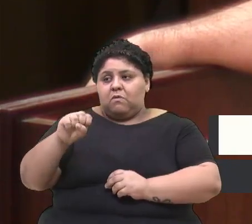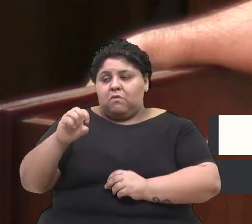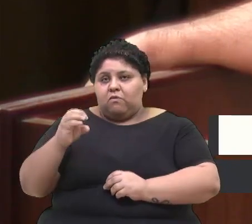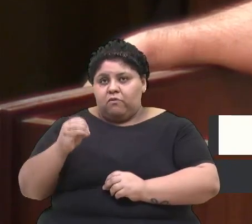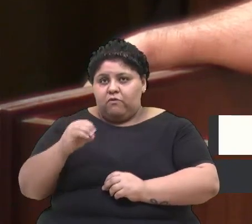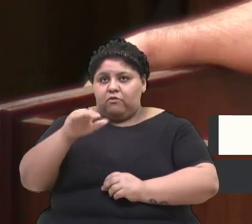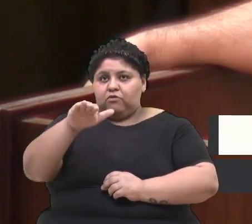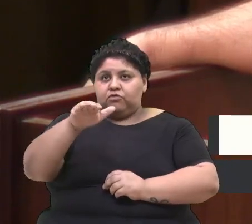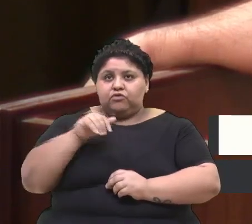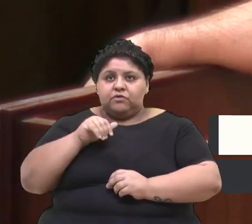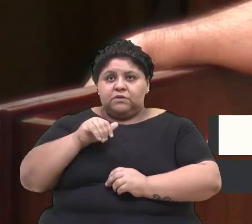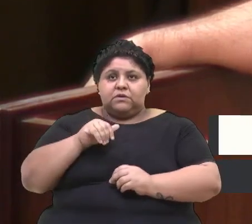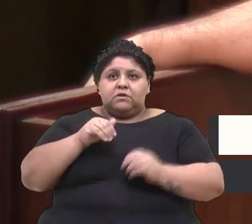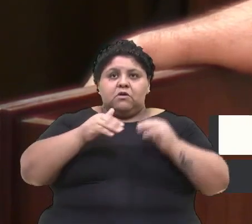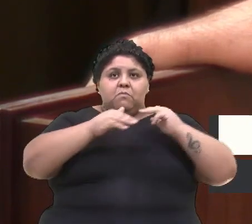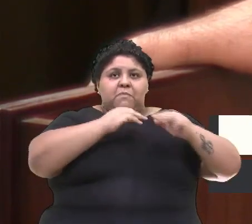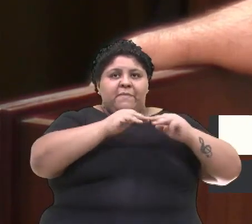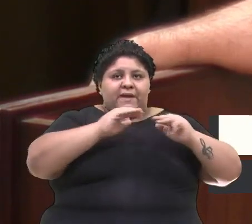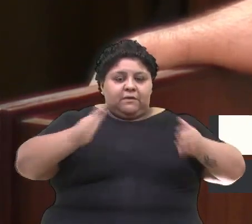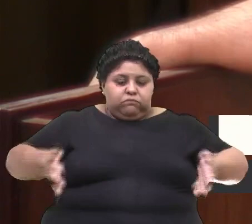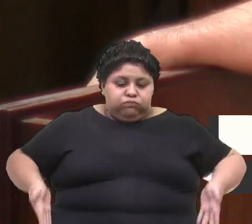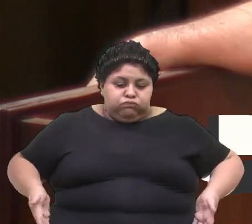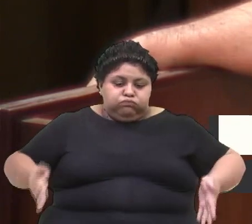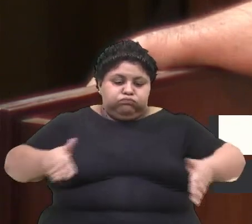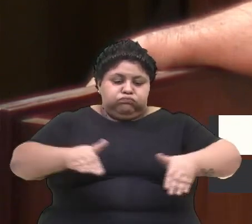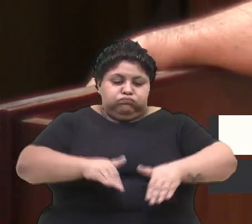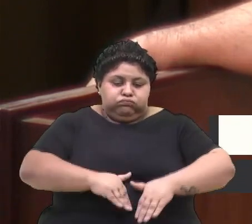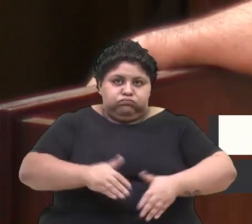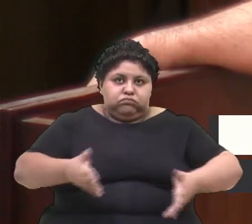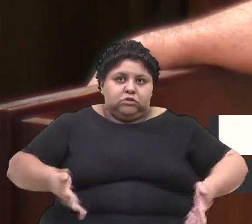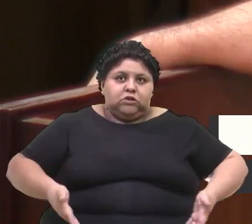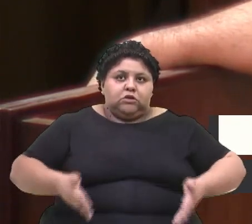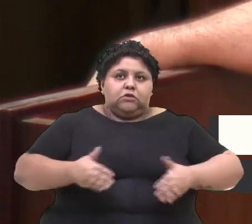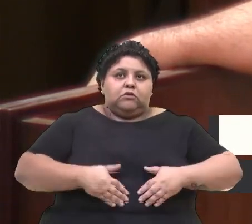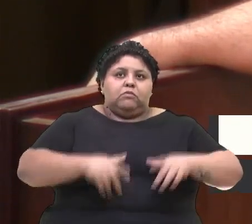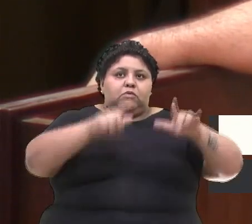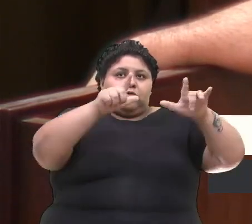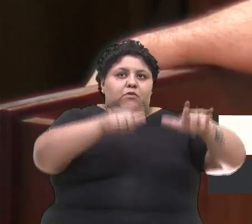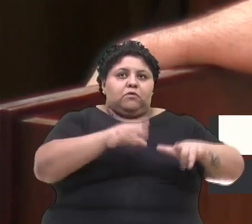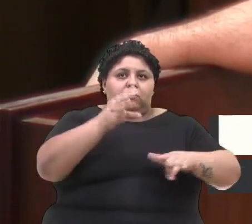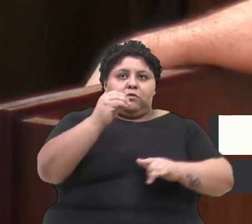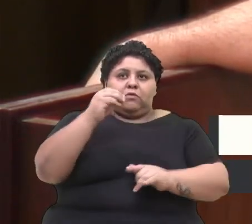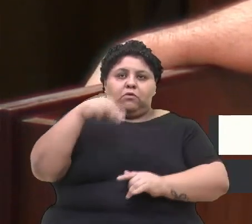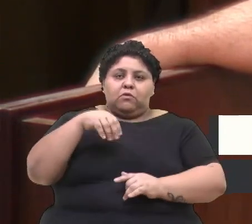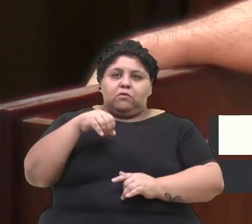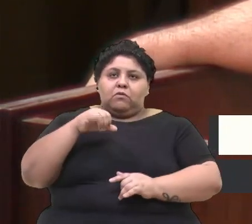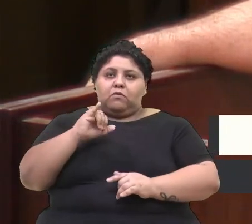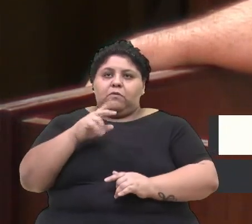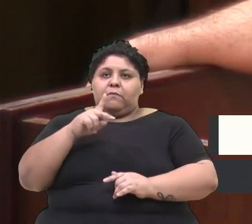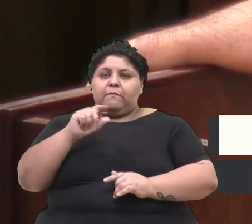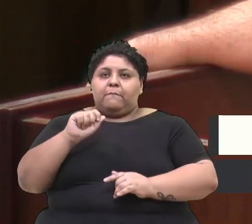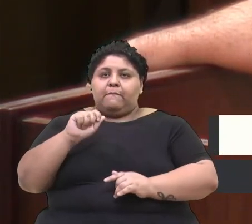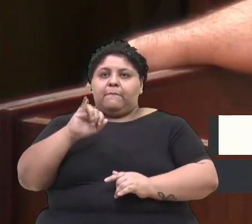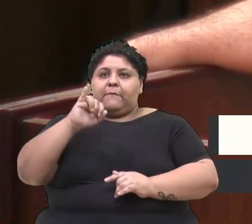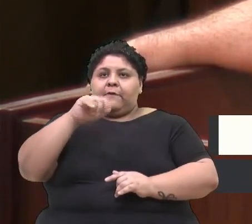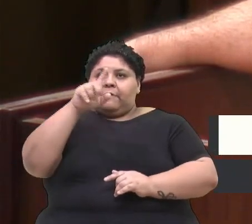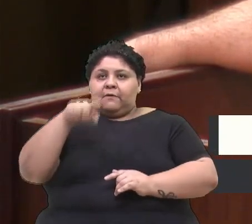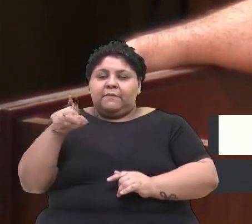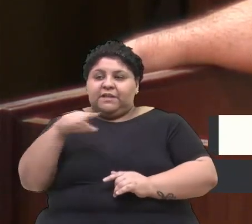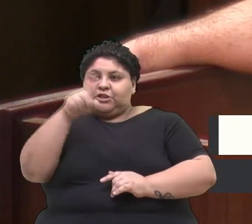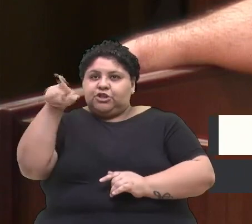de fraldas, para o Recanto da Compaixão, que vai ser dividido com o Frei Jaime B, com o Lar da Velhice São Francisco de